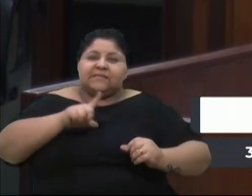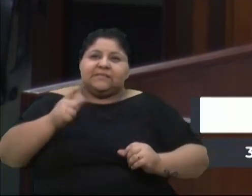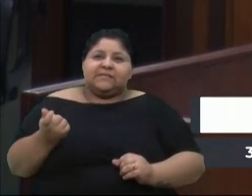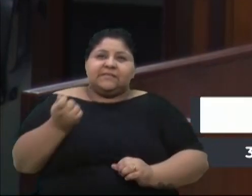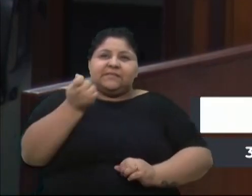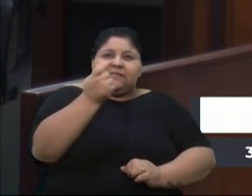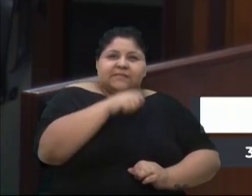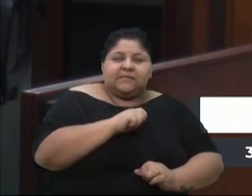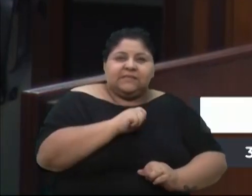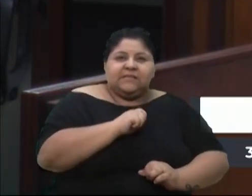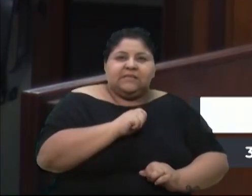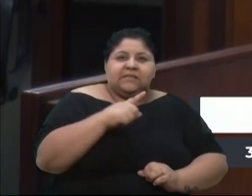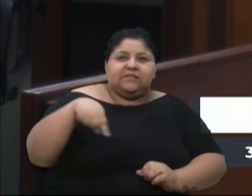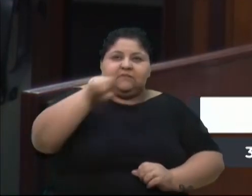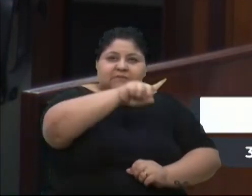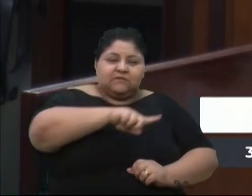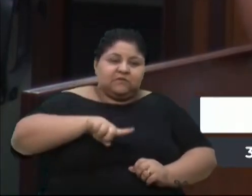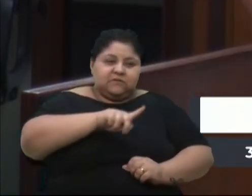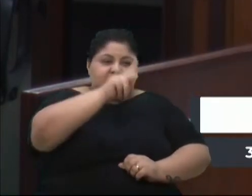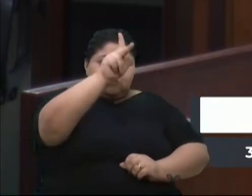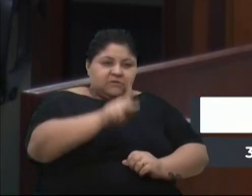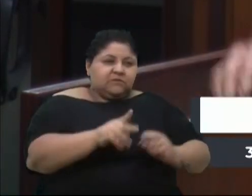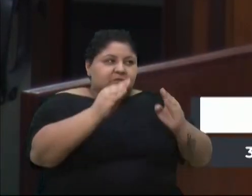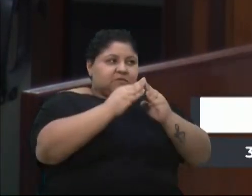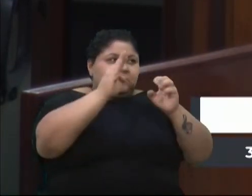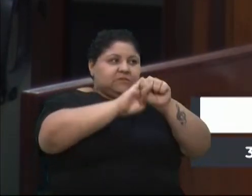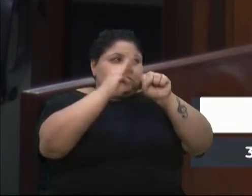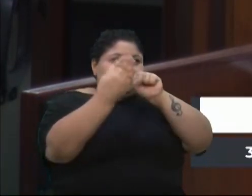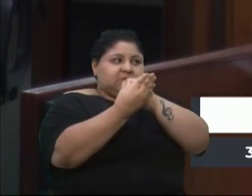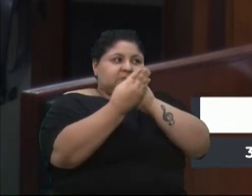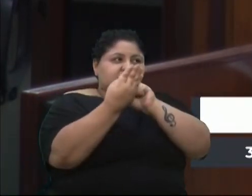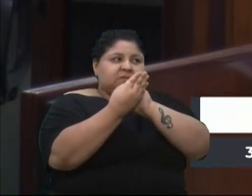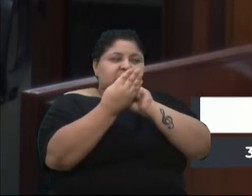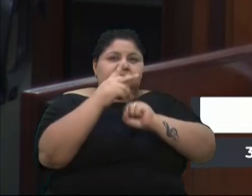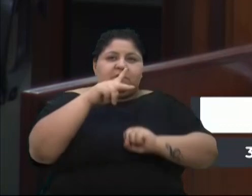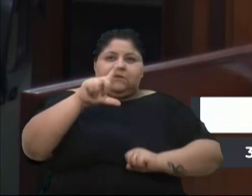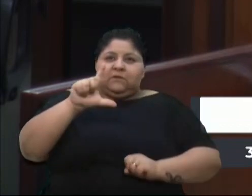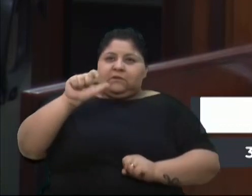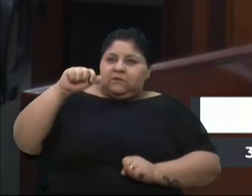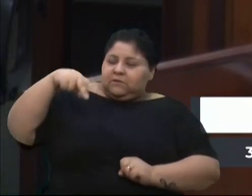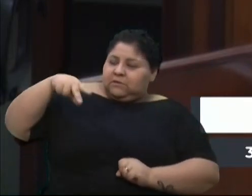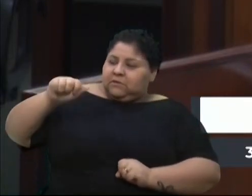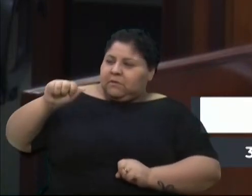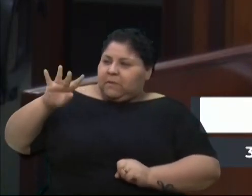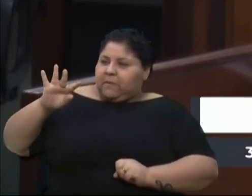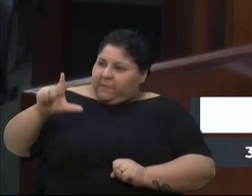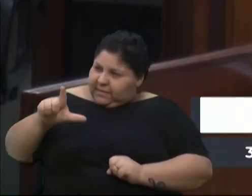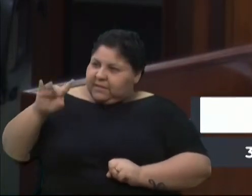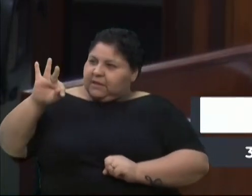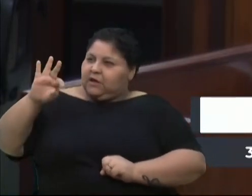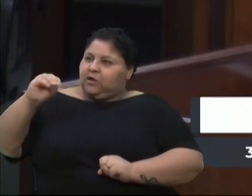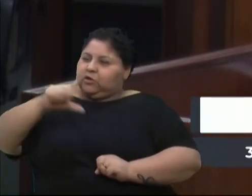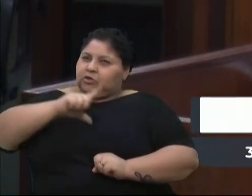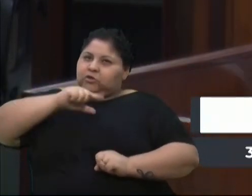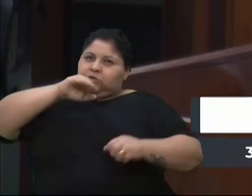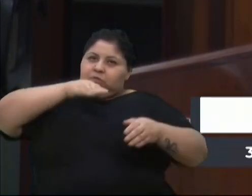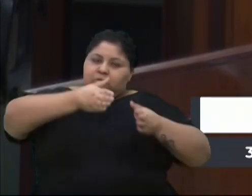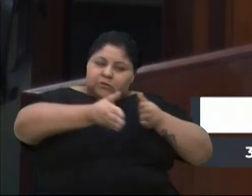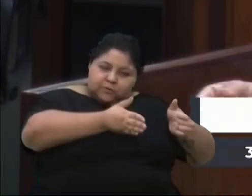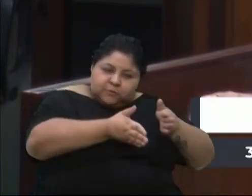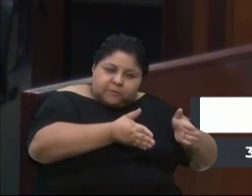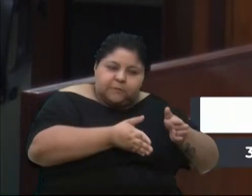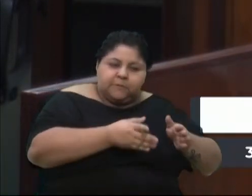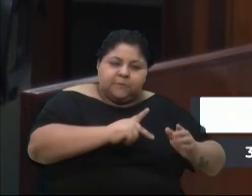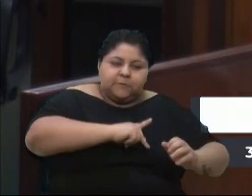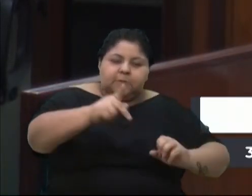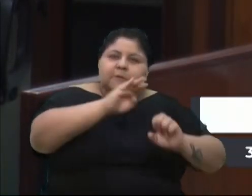grande para que os nossos moradores do bairro Planalto tivessem esse acesso. Os presidentes de bairro também, que